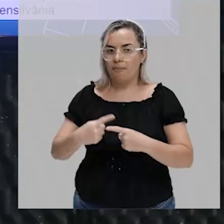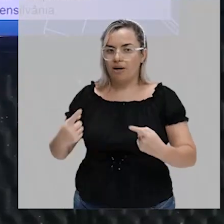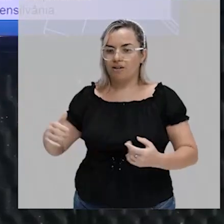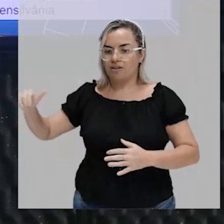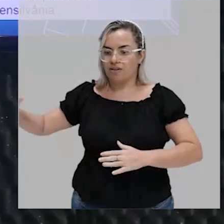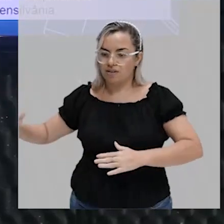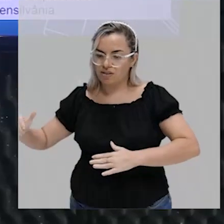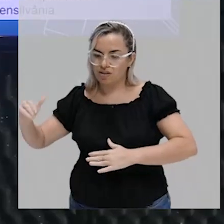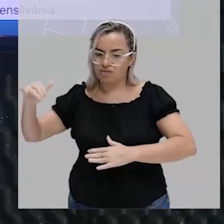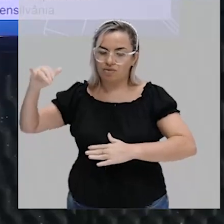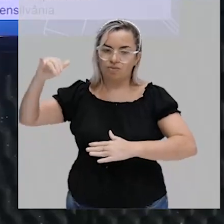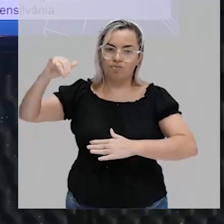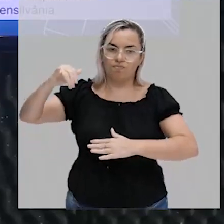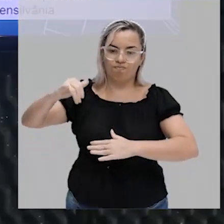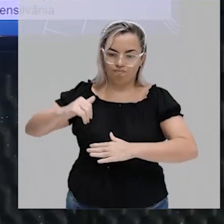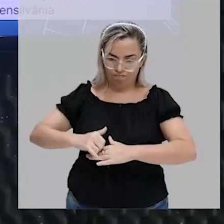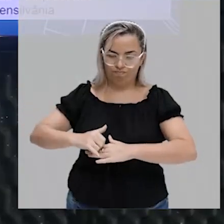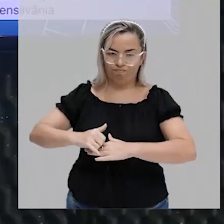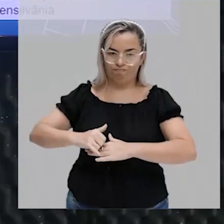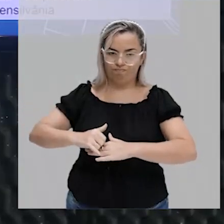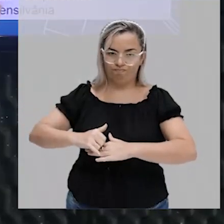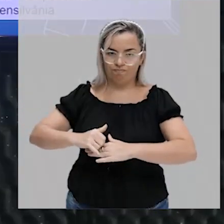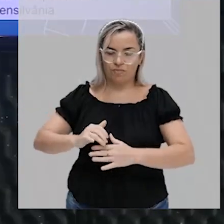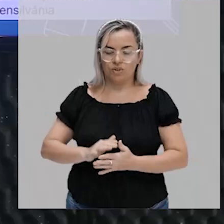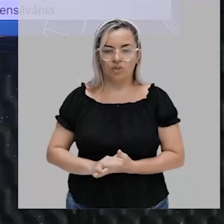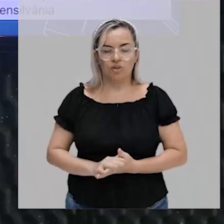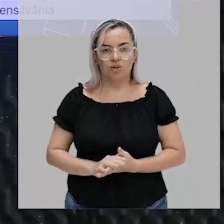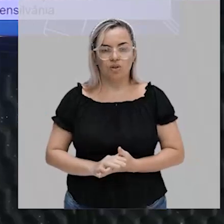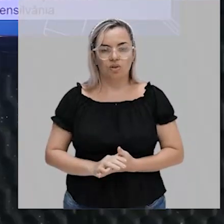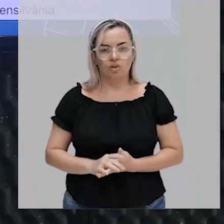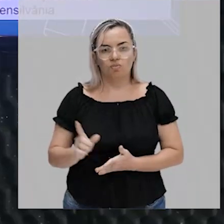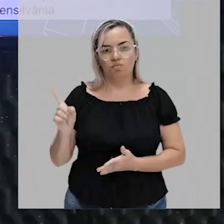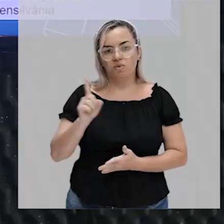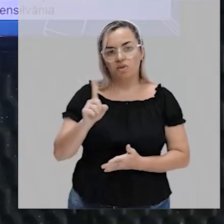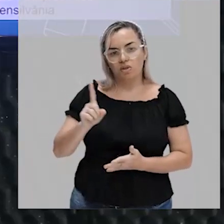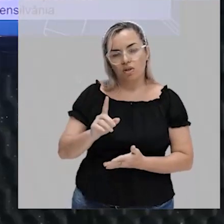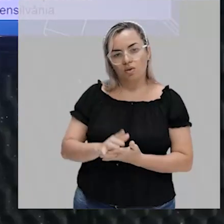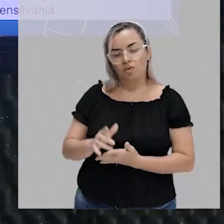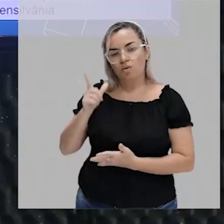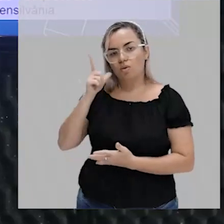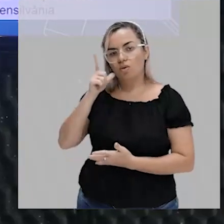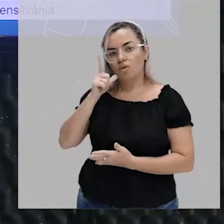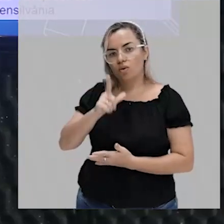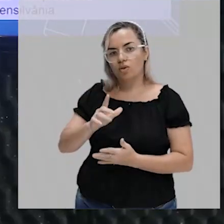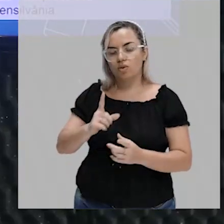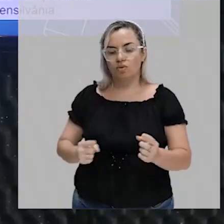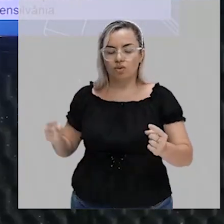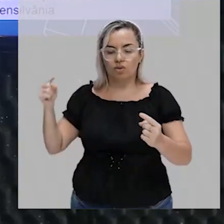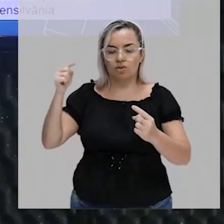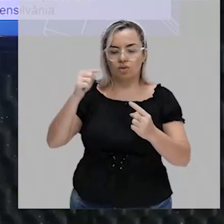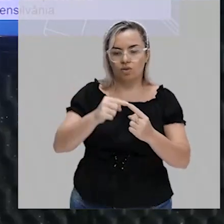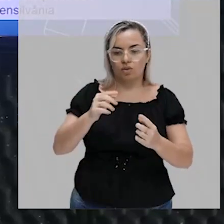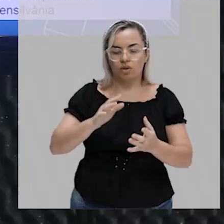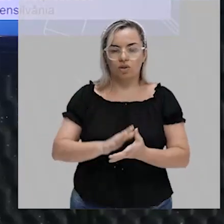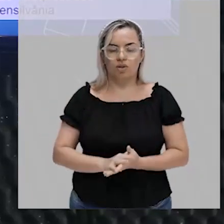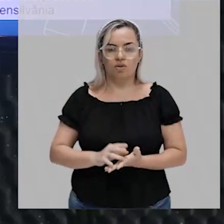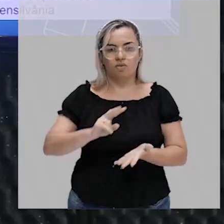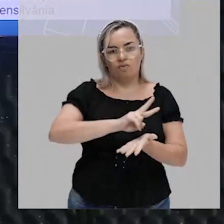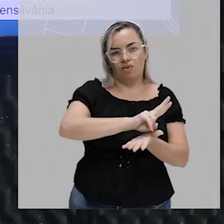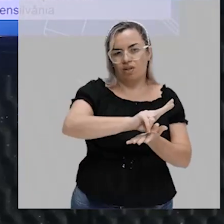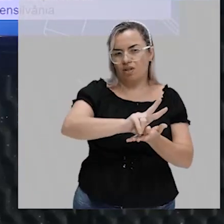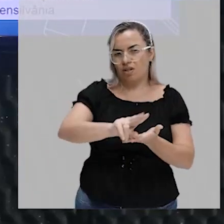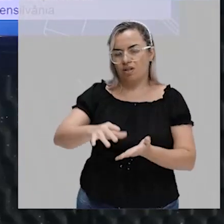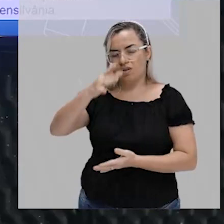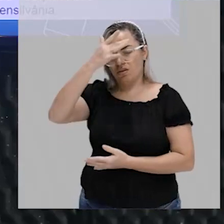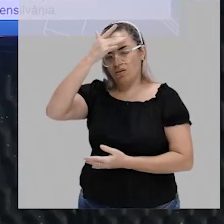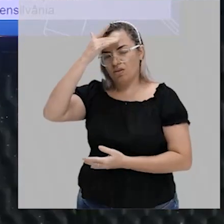morreram, né? Então esse atentado, mais de 4.000 pessoas ao todo, somando os três eventos aí, faleceram, né? E o mundo ficou assim, né, embasbacado.